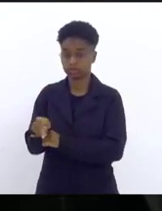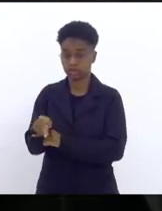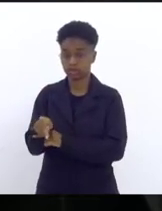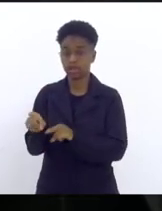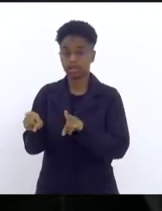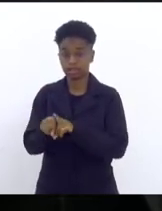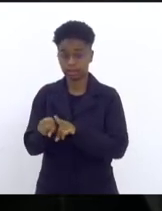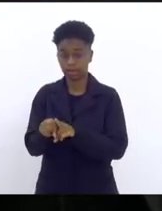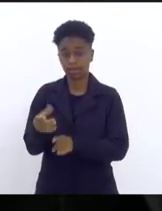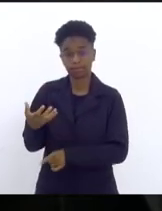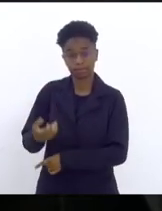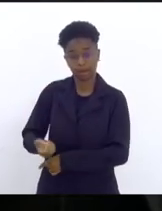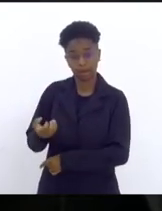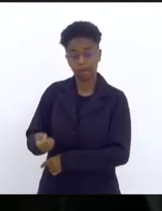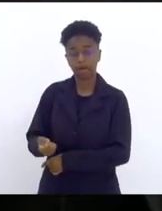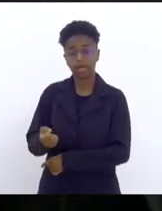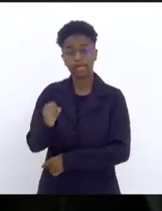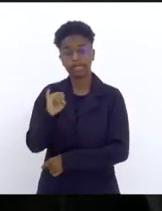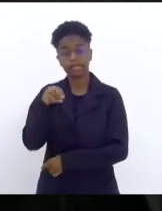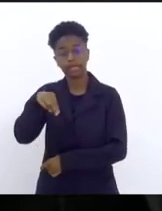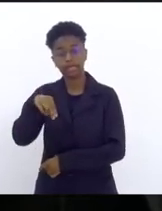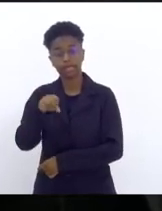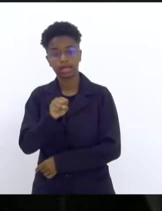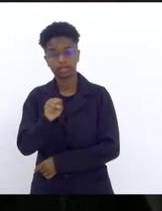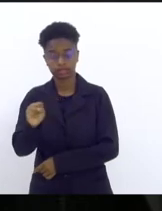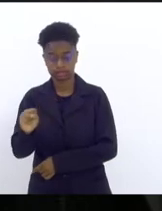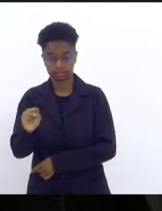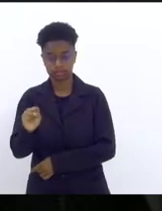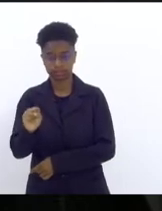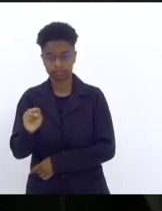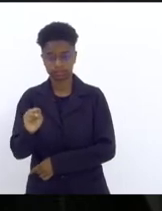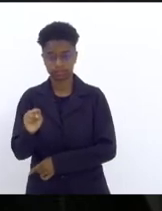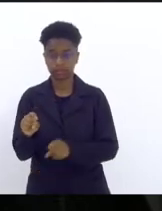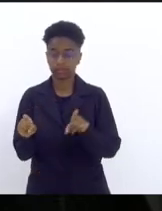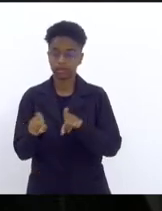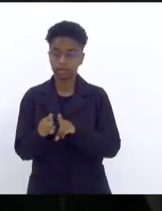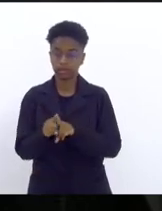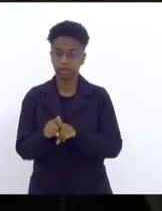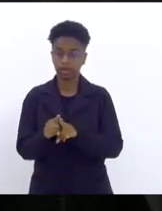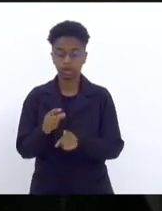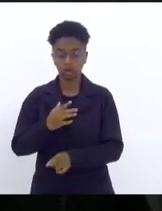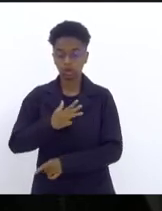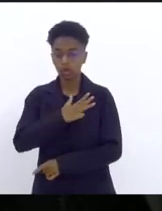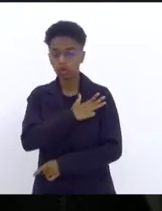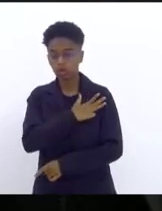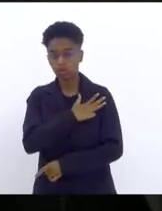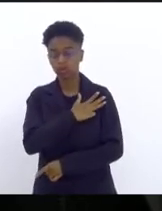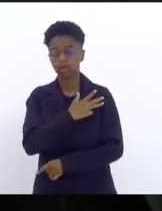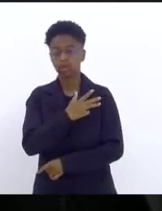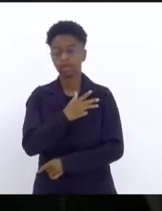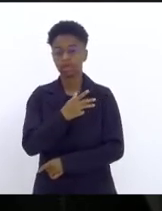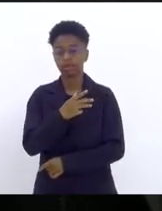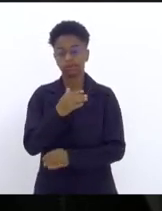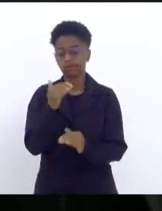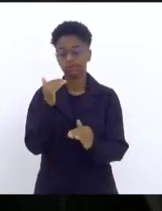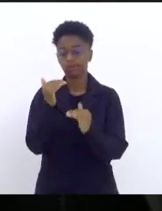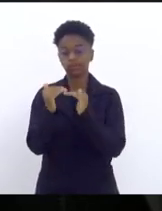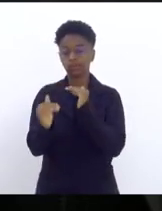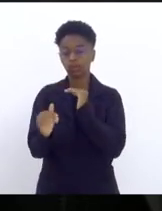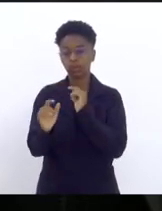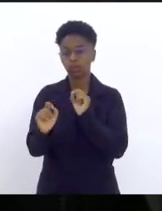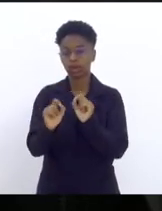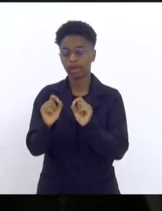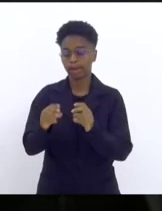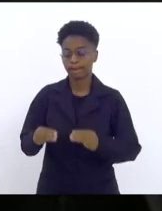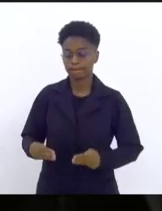do INSS o governo Lula teve discordado do